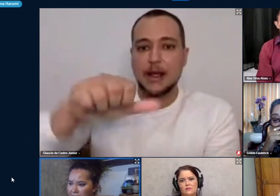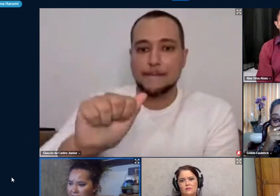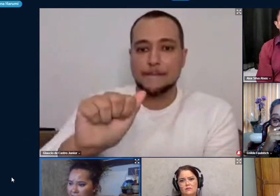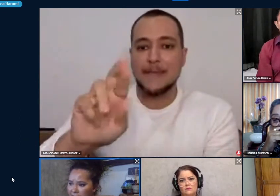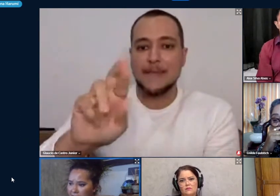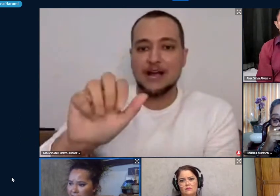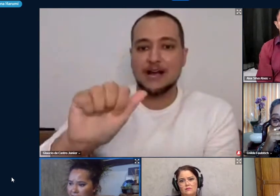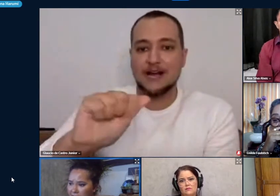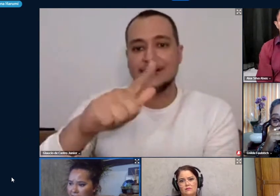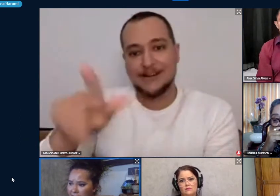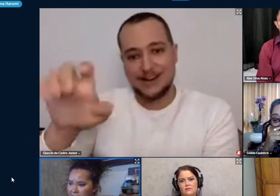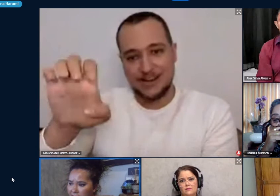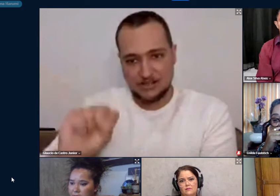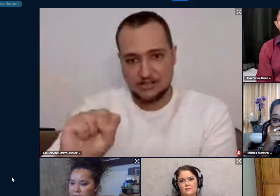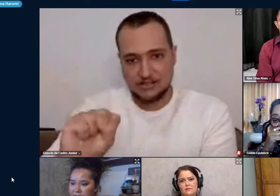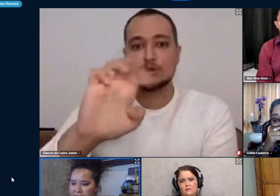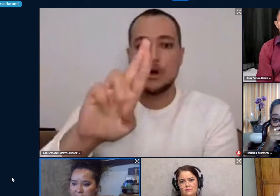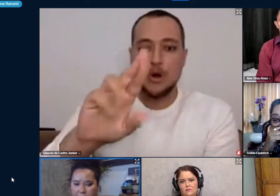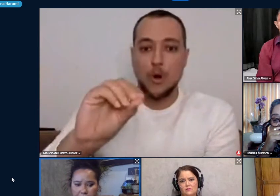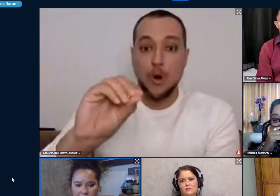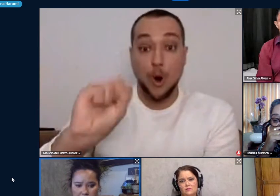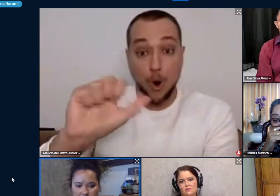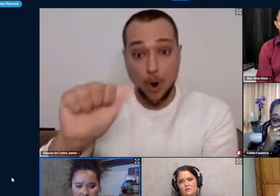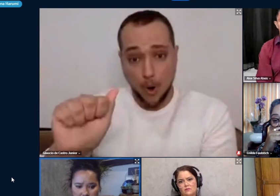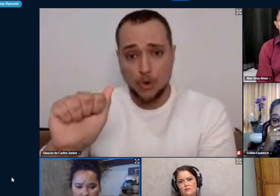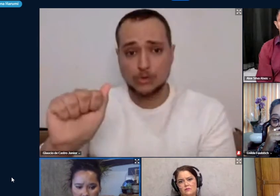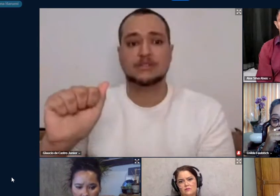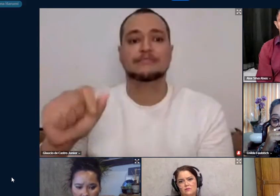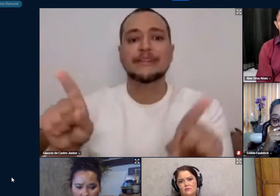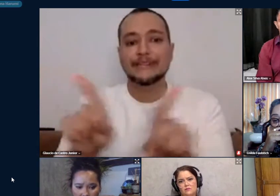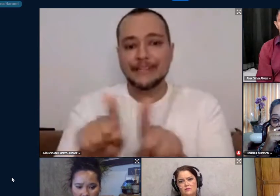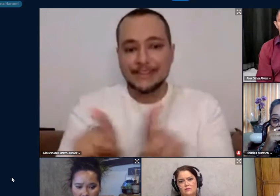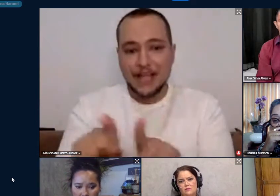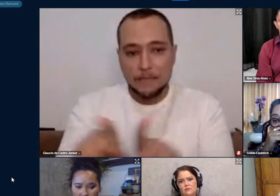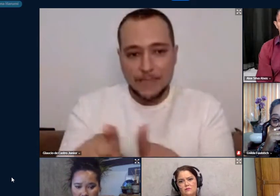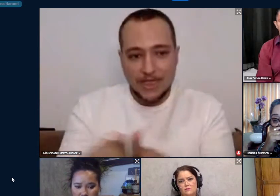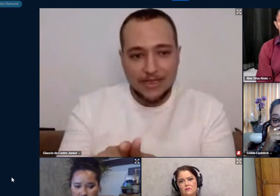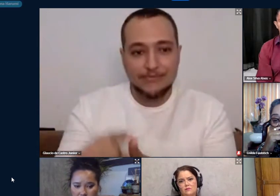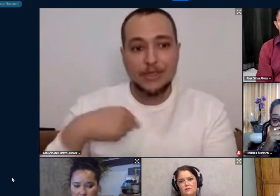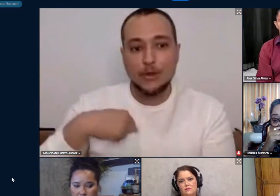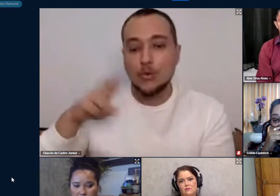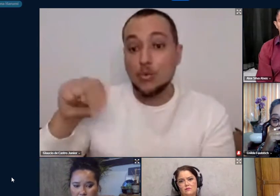da palavra. Por exemplo,